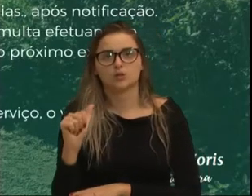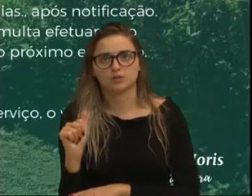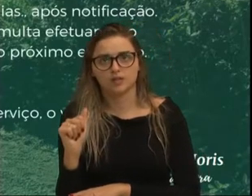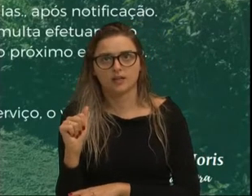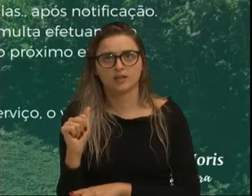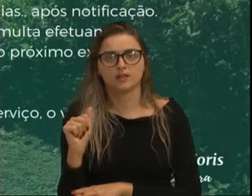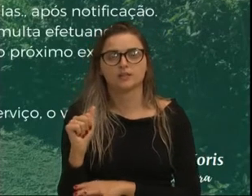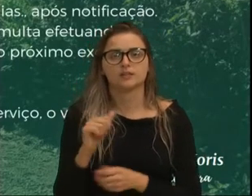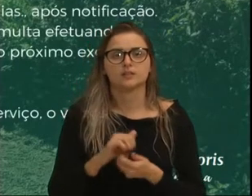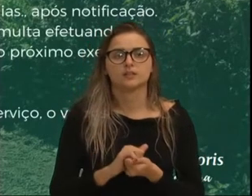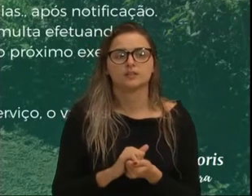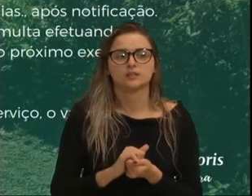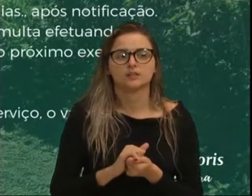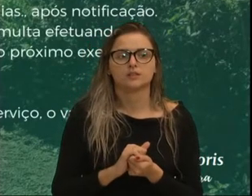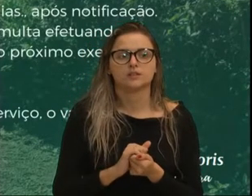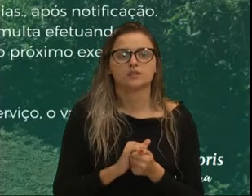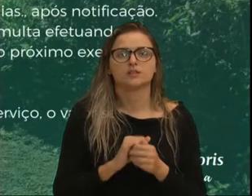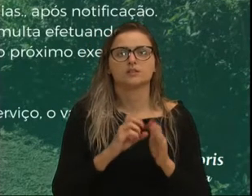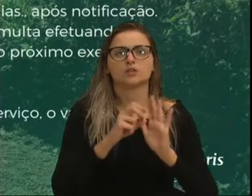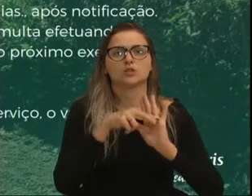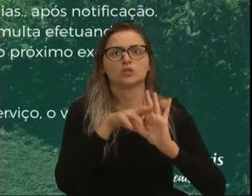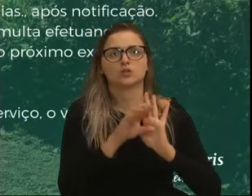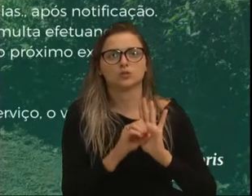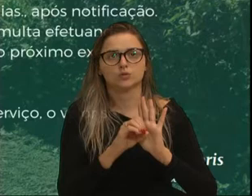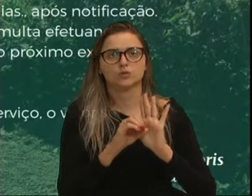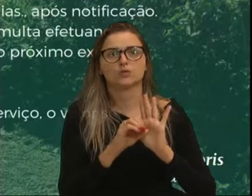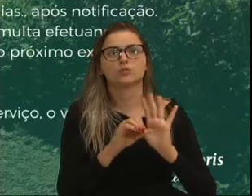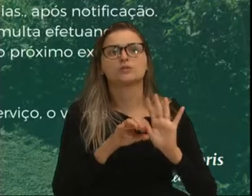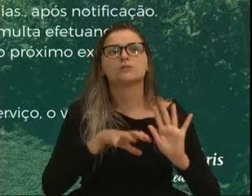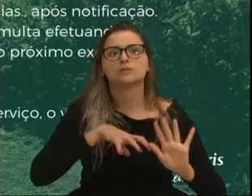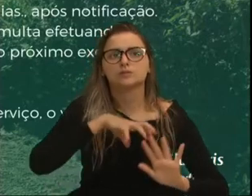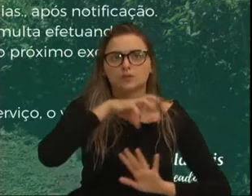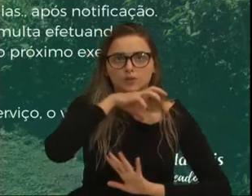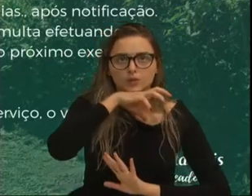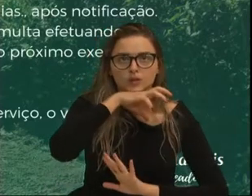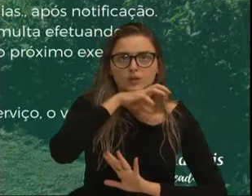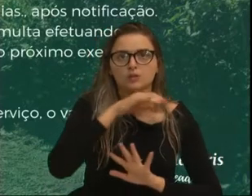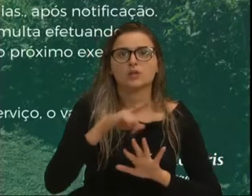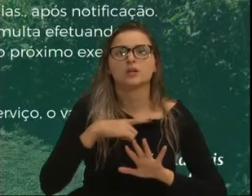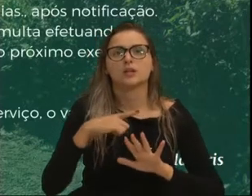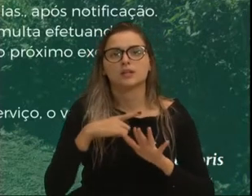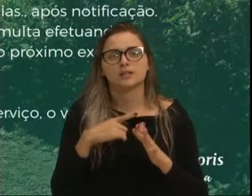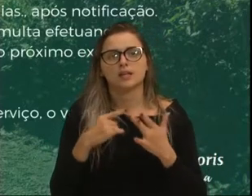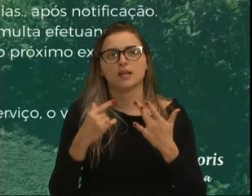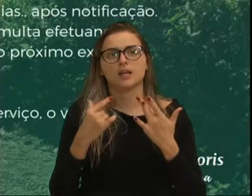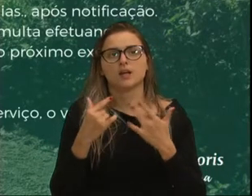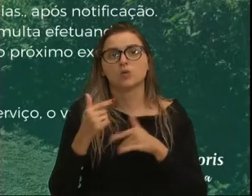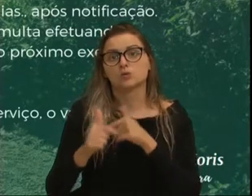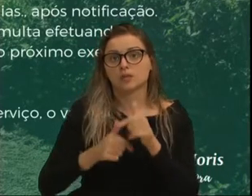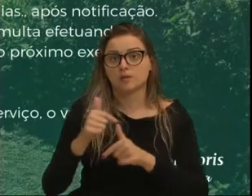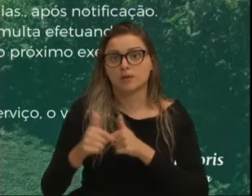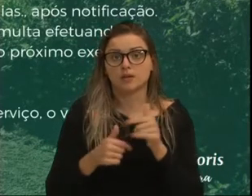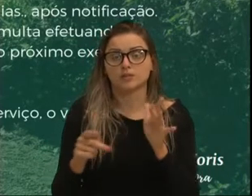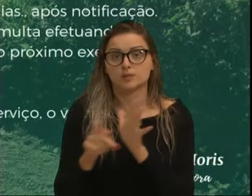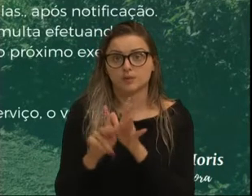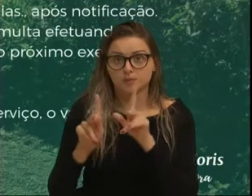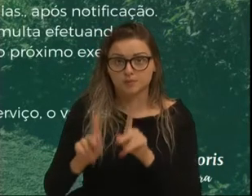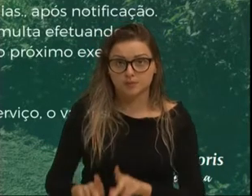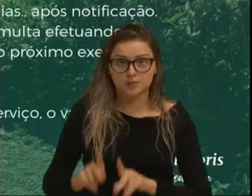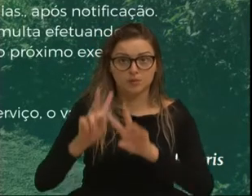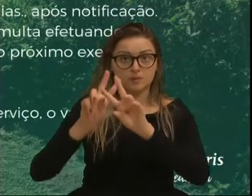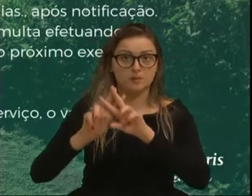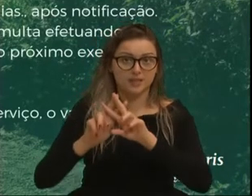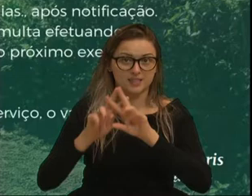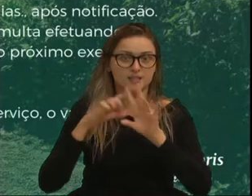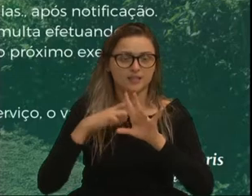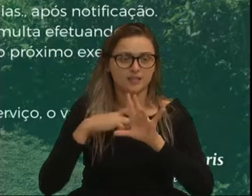né? A nossa sugestão é que ele ocorra com mão de obra prisional, o nosso sistema semiaberto,